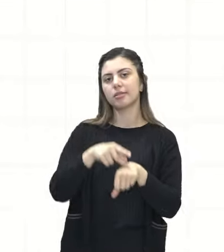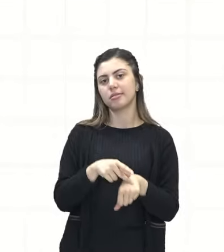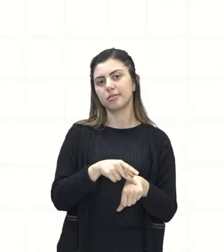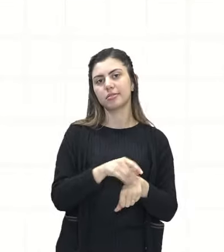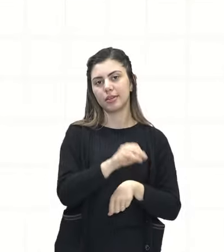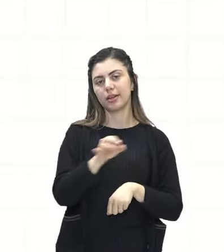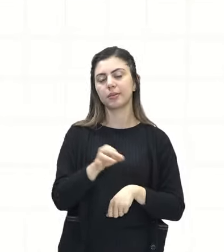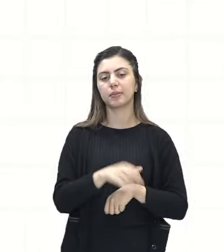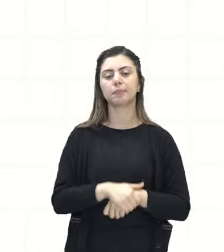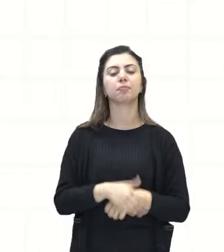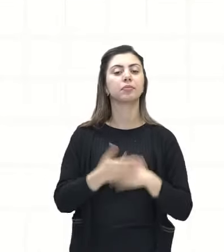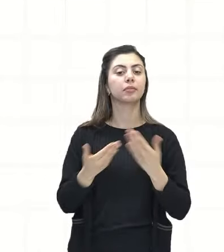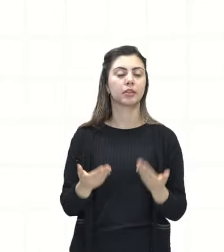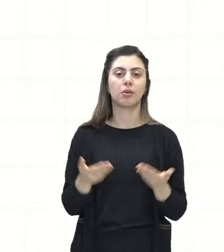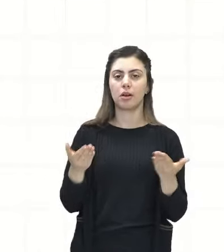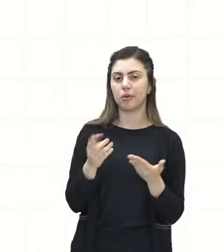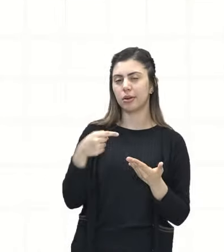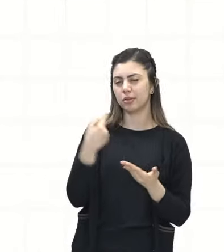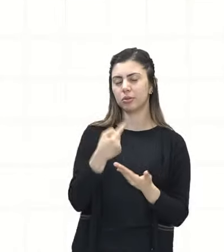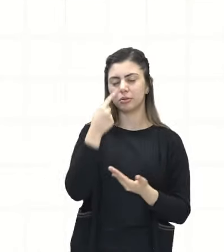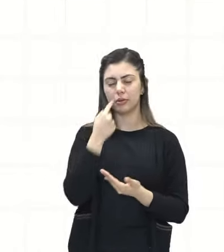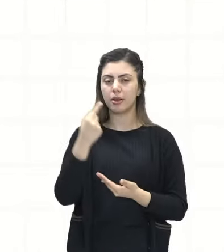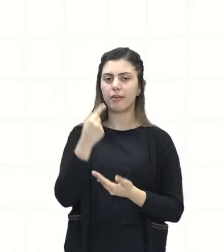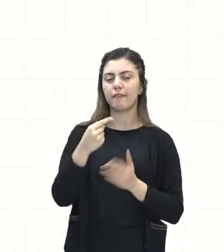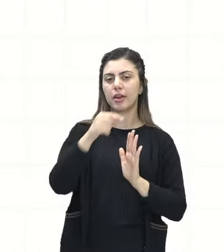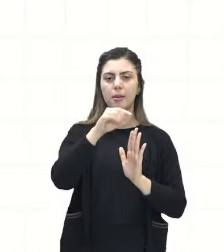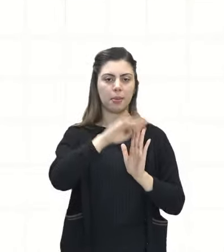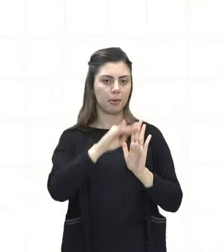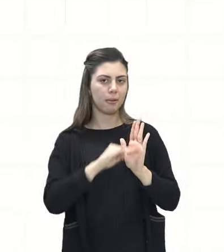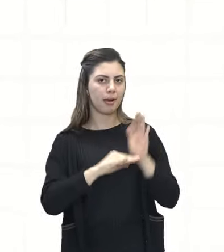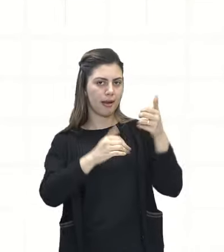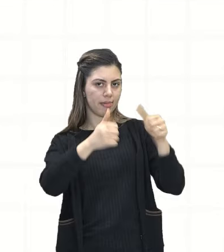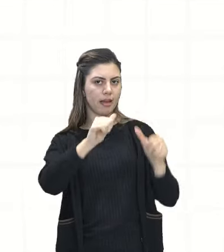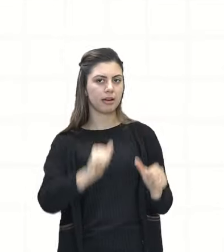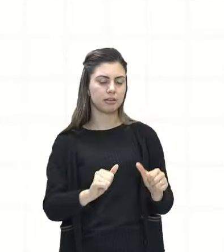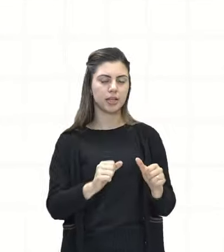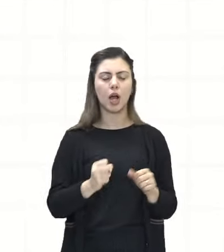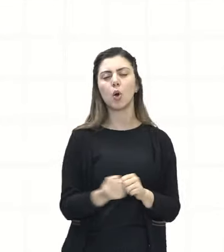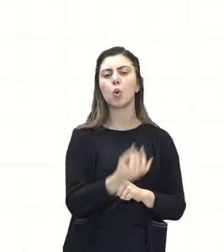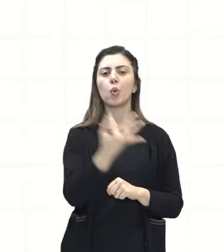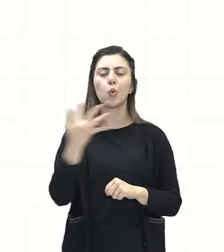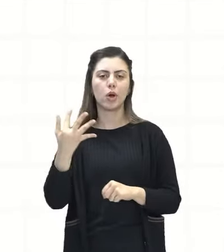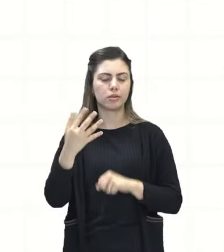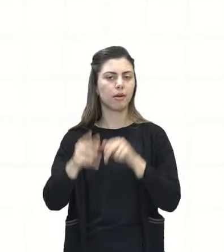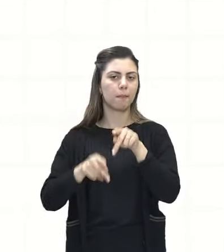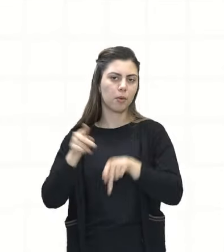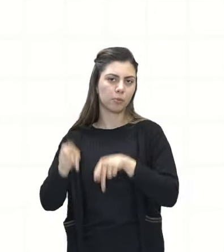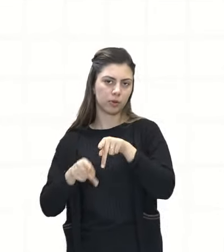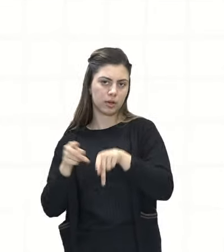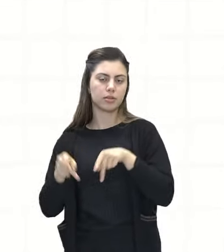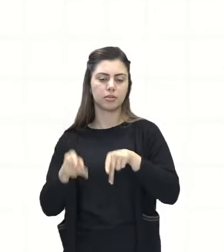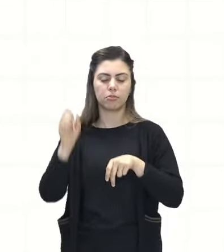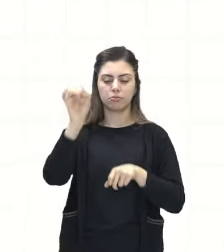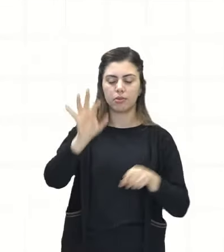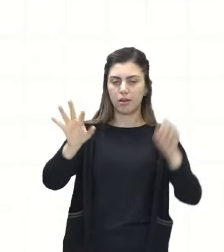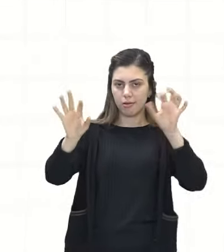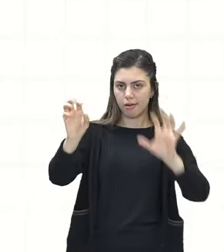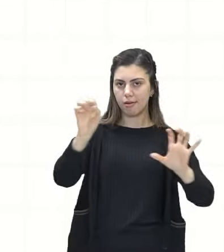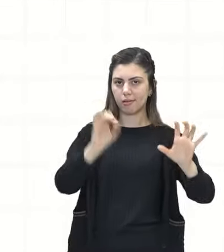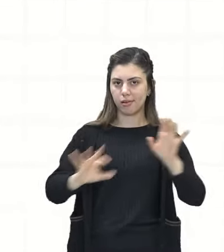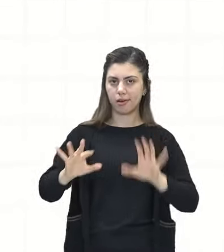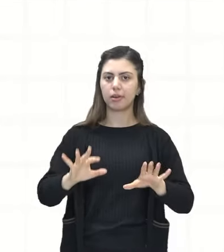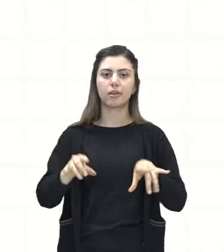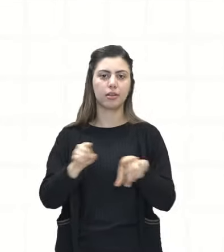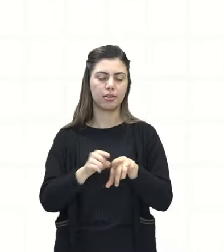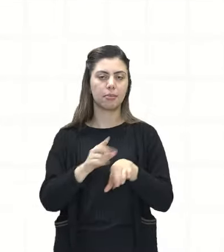certo a gente vai fazer essa análise agora verificando o quantitativo populacional por continente e também